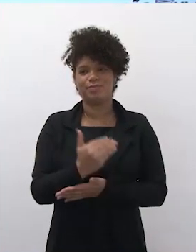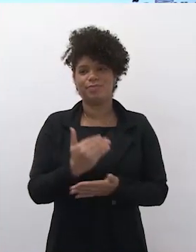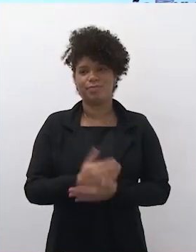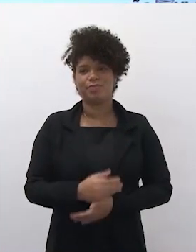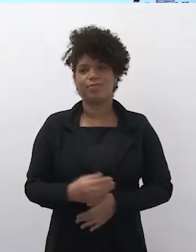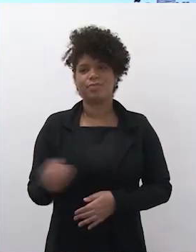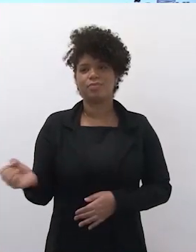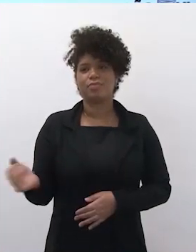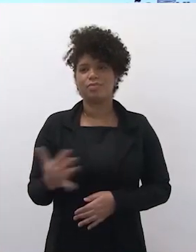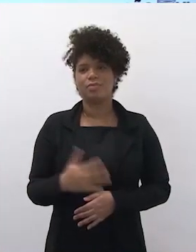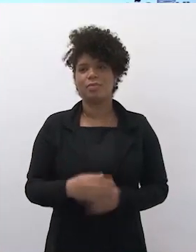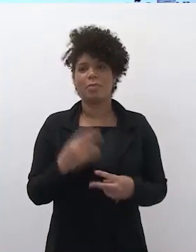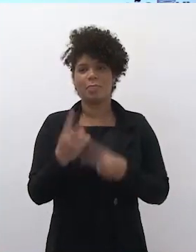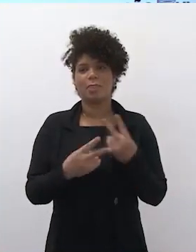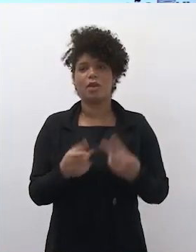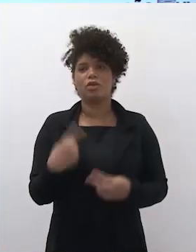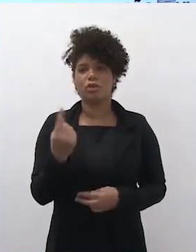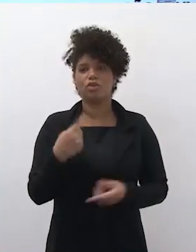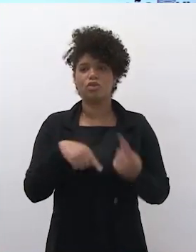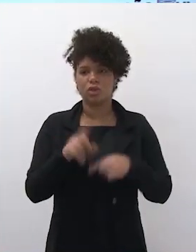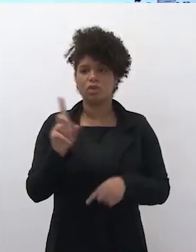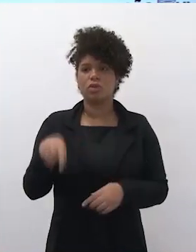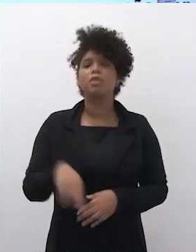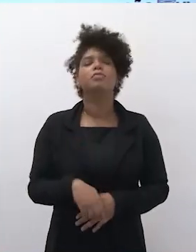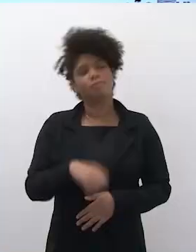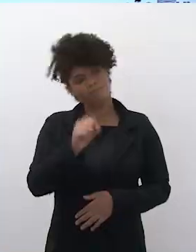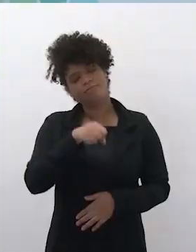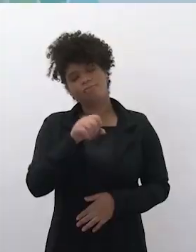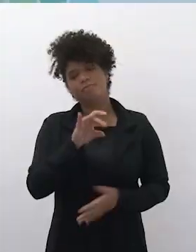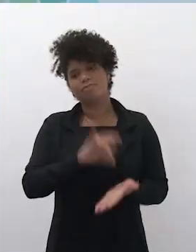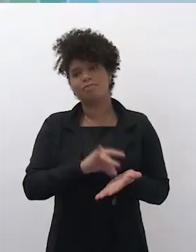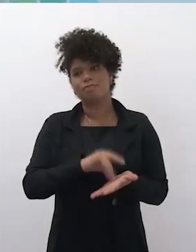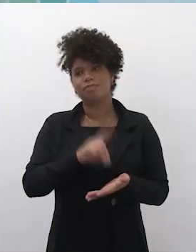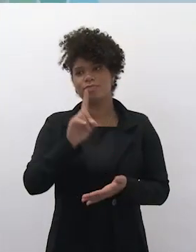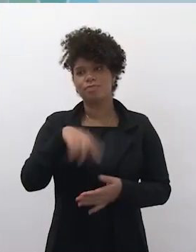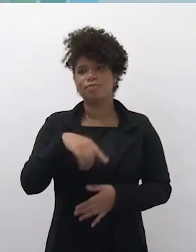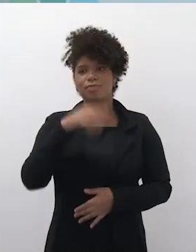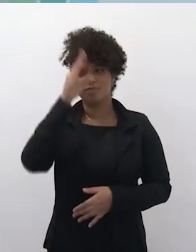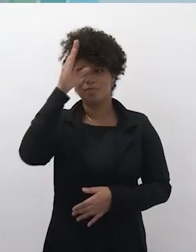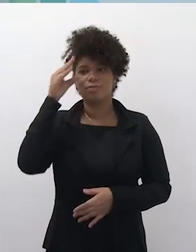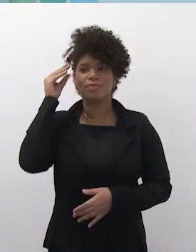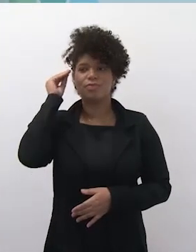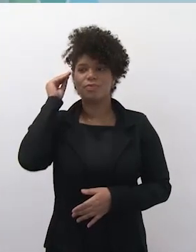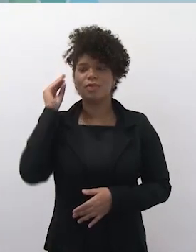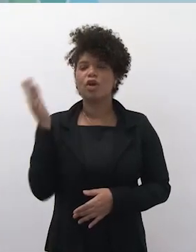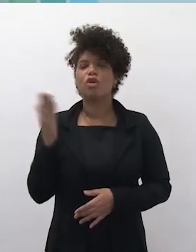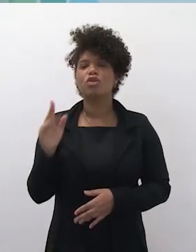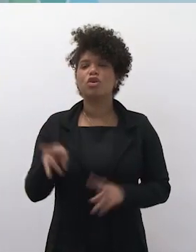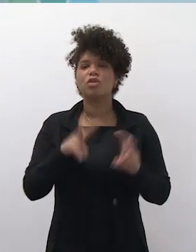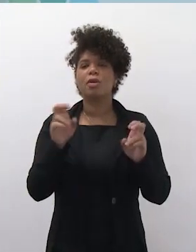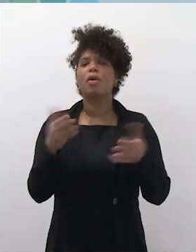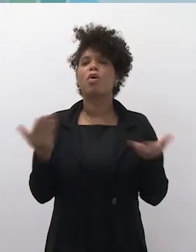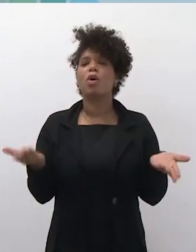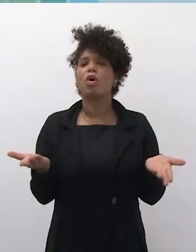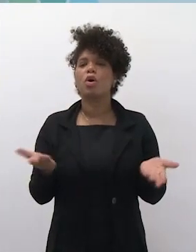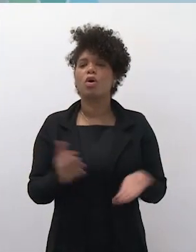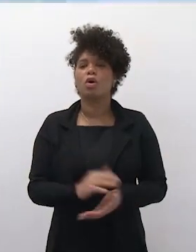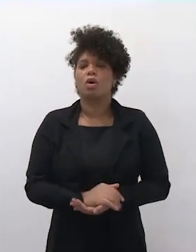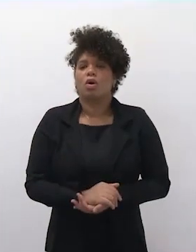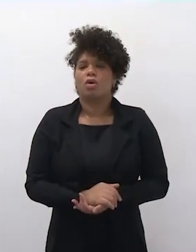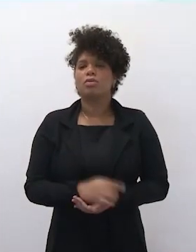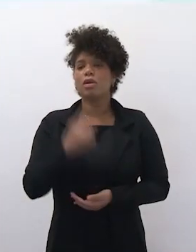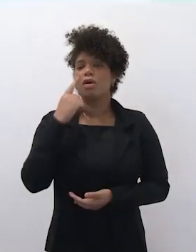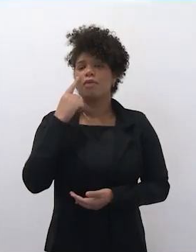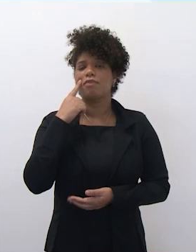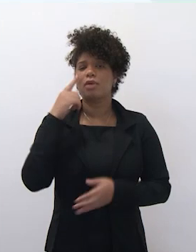nessa jornada, que é só sucesso, né, Ti? Só sucesso e vamos que vamos, né? Bora lá. Então, qual o tema hoje da nossa aula? Cidadania